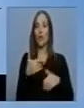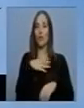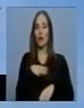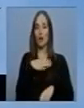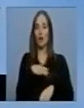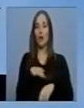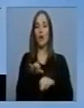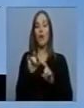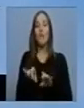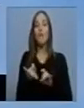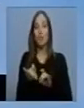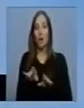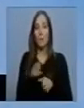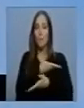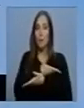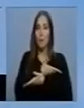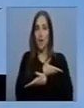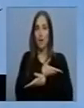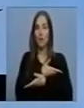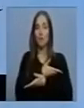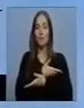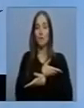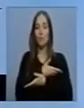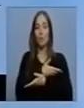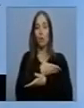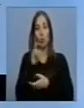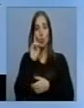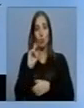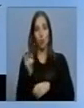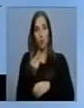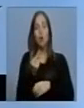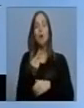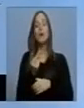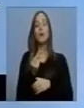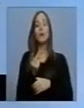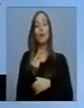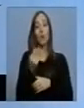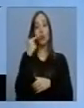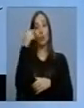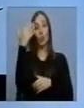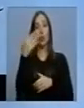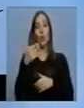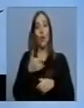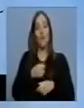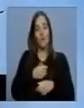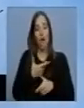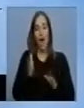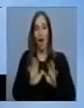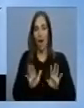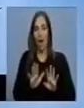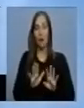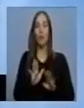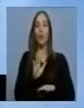que as brechas tivessem no futuro essa infecção portanto foi